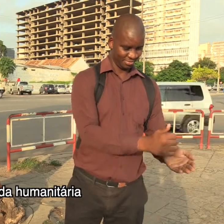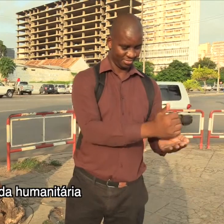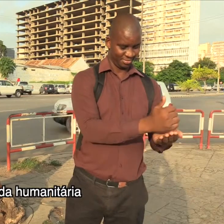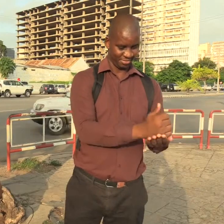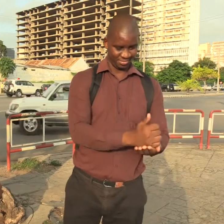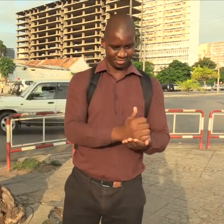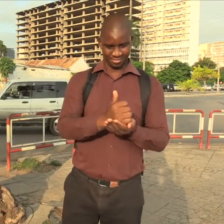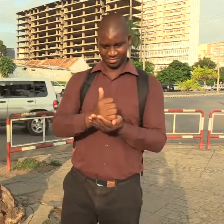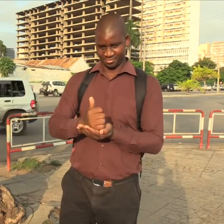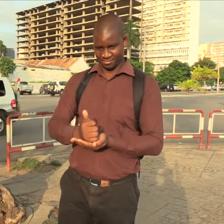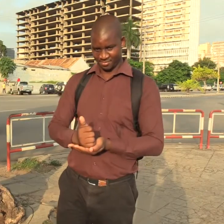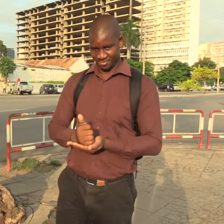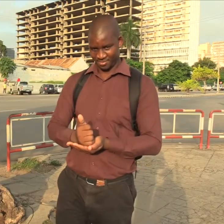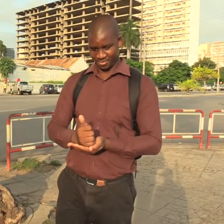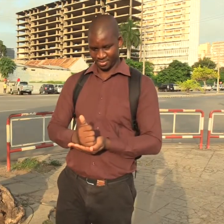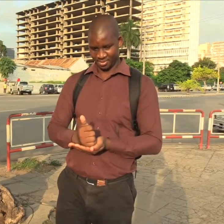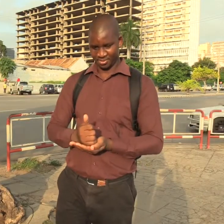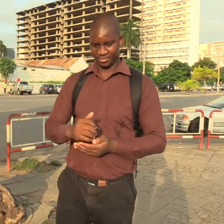humanitária